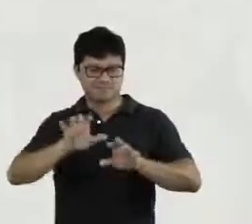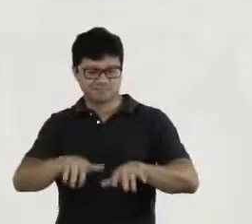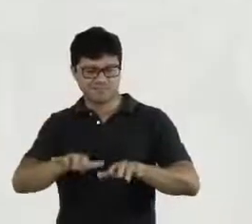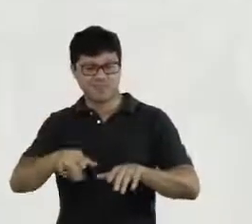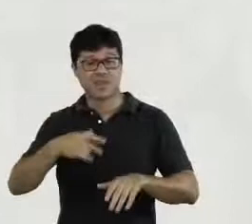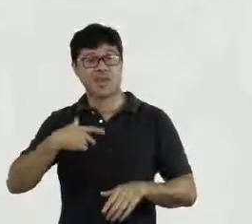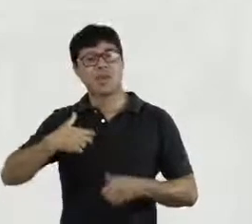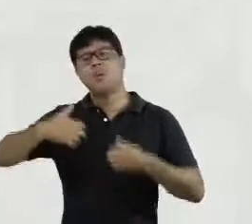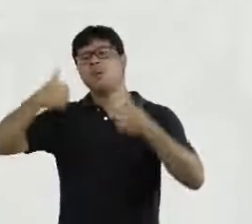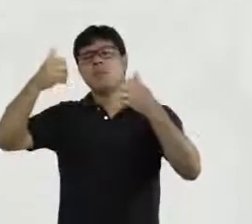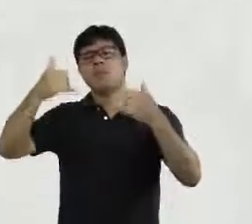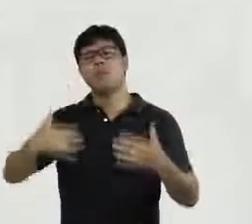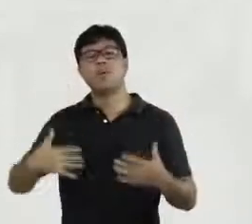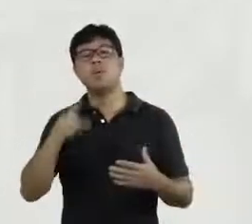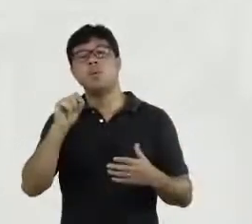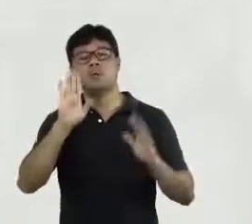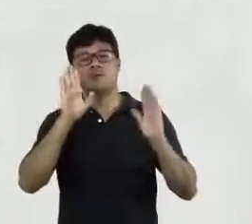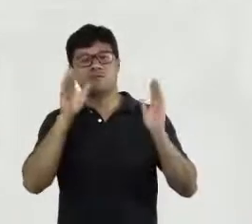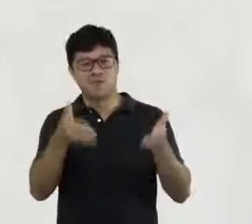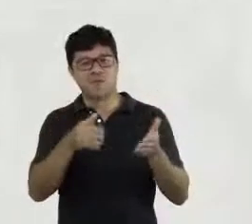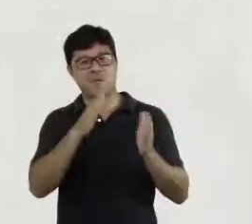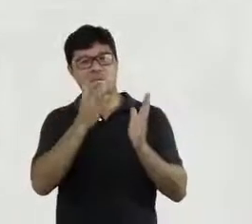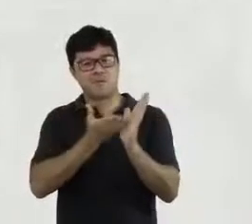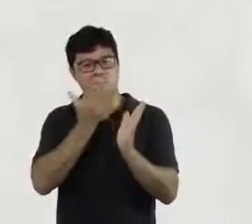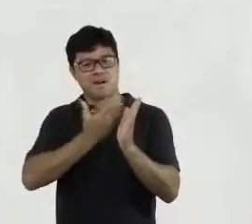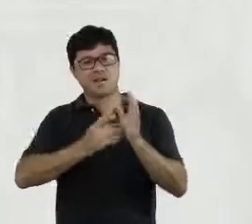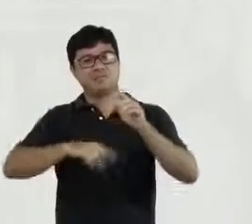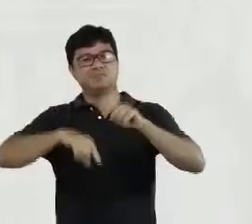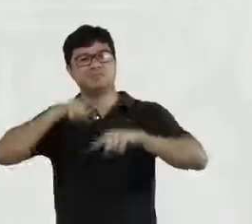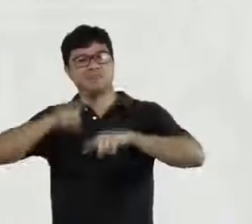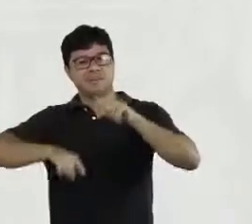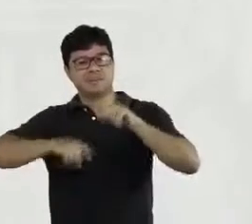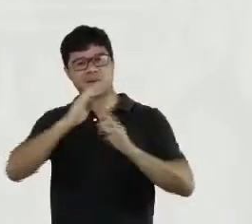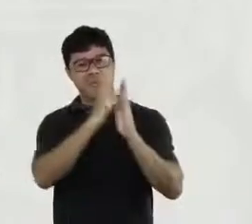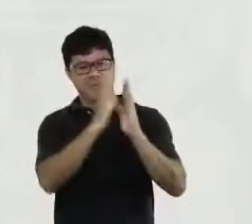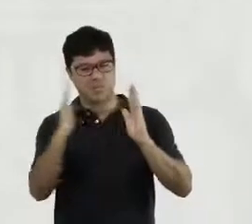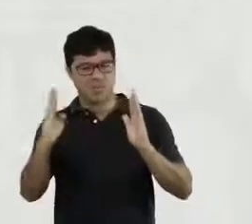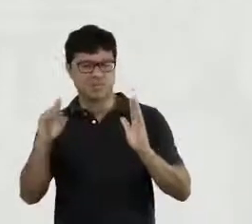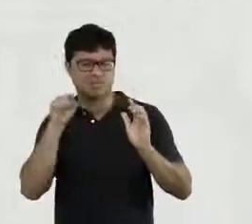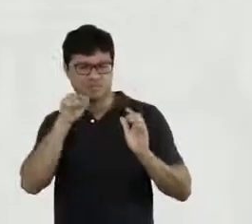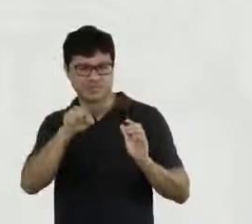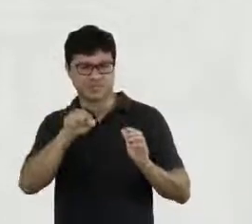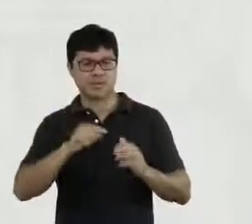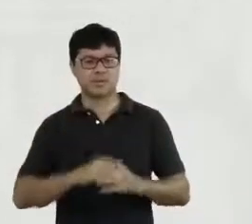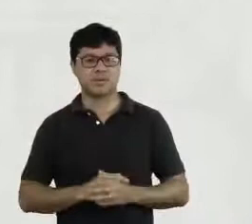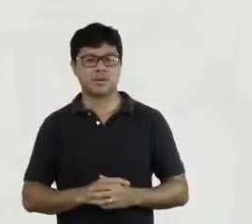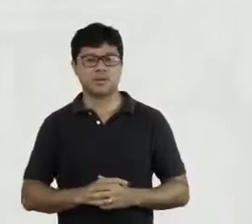minha fala para a bibliografia material